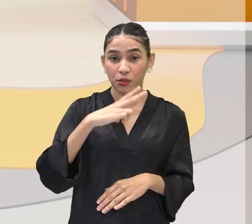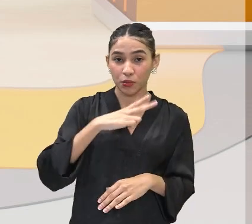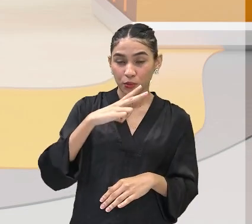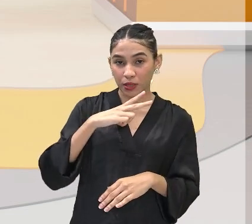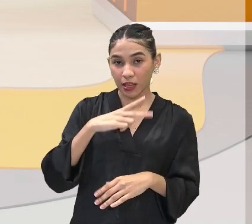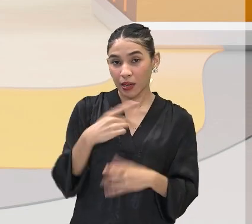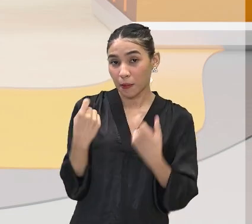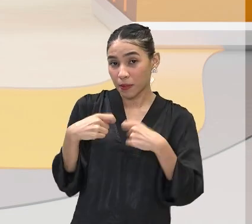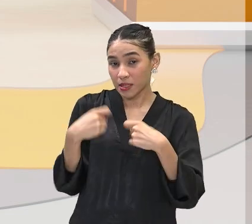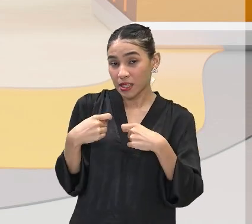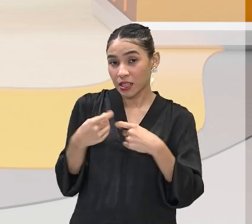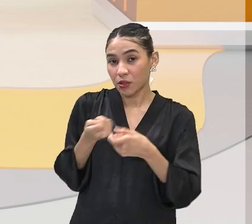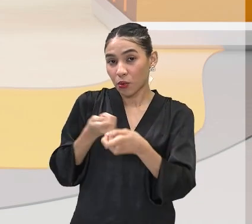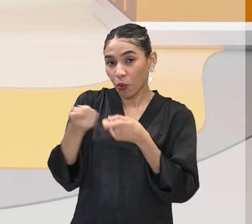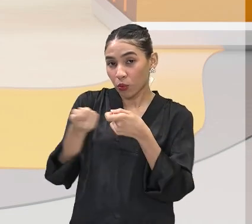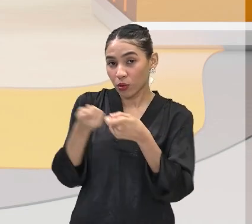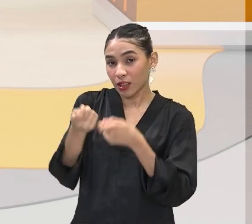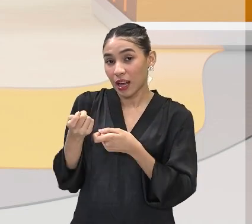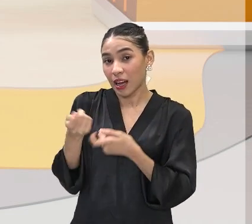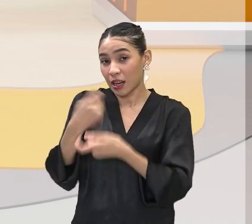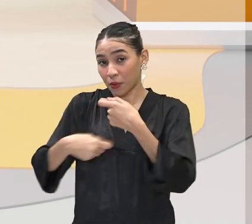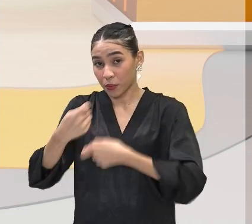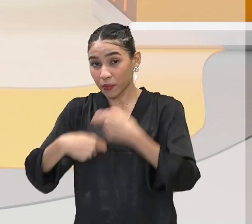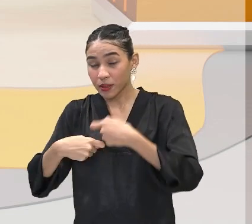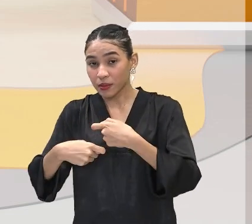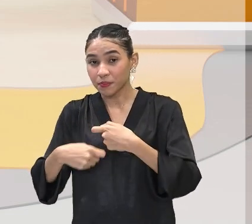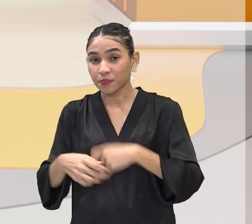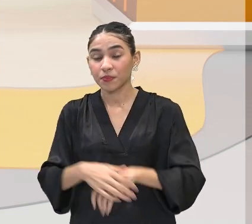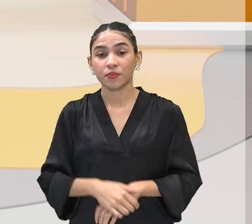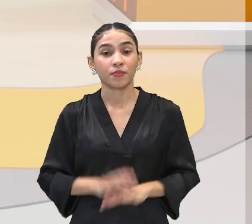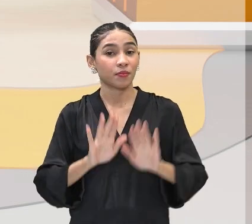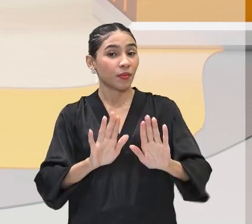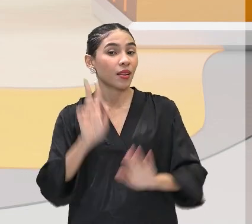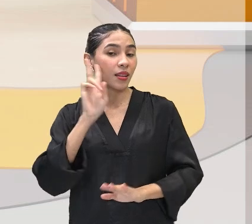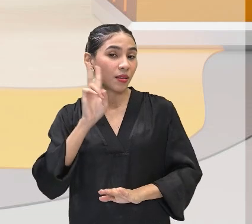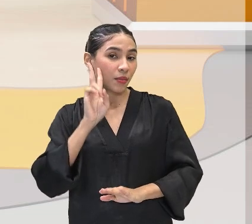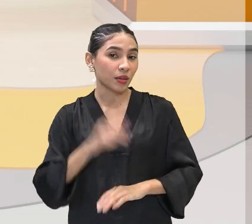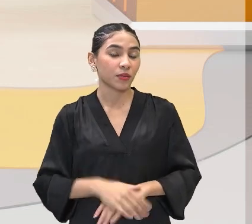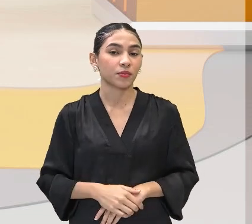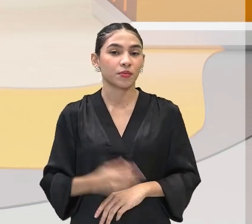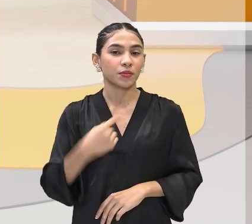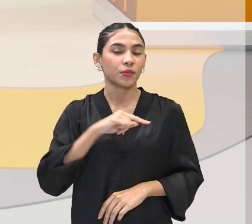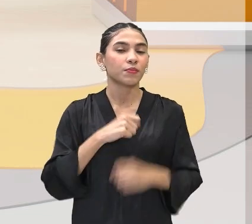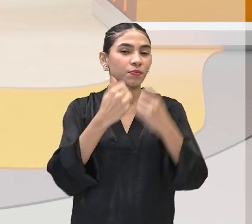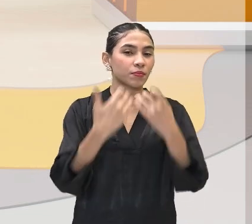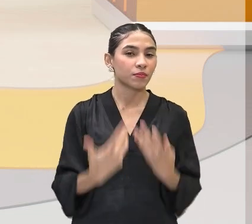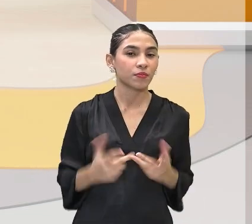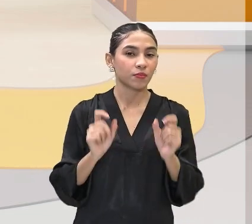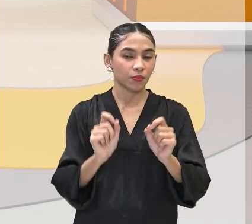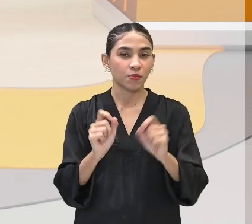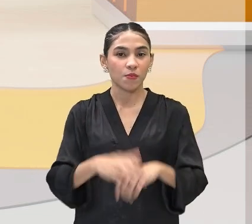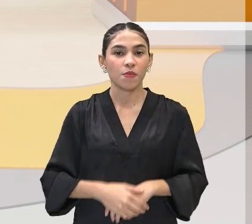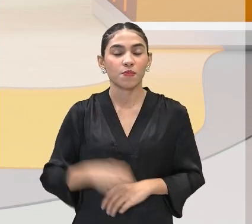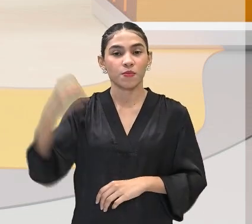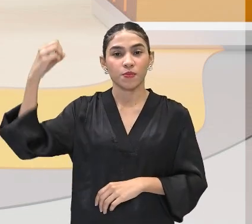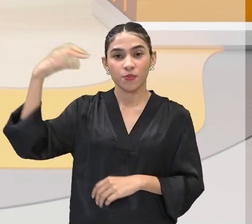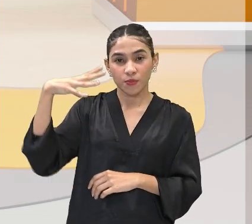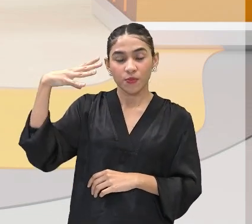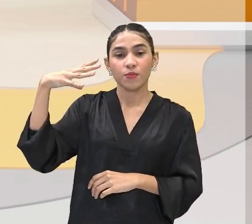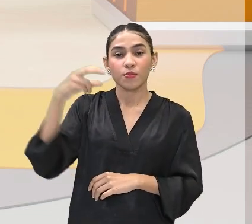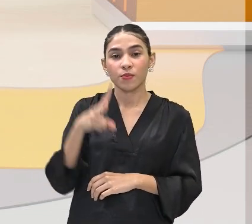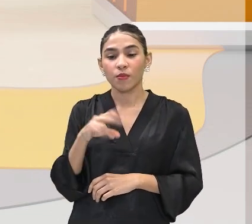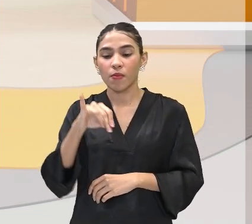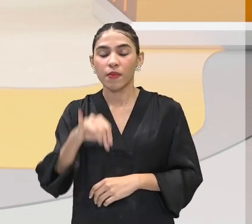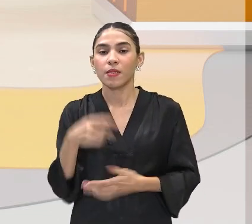iriam reger a economia, né? Lembrando que falamos aqui que o iluminismo ele